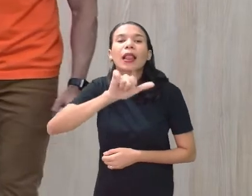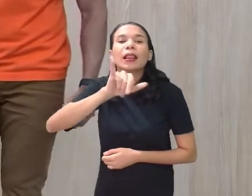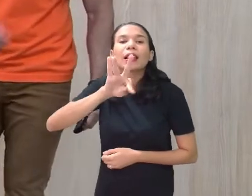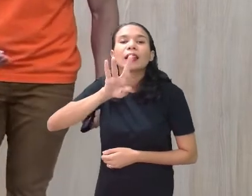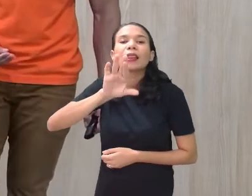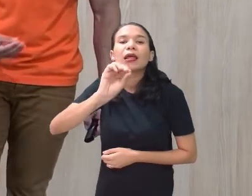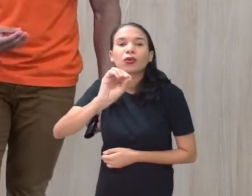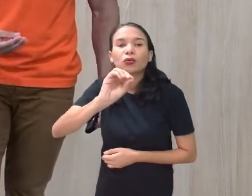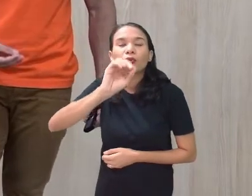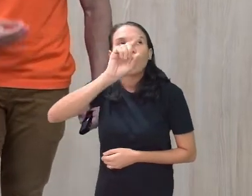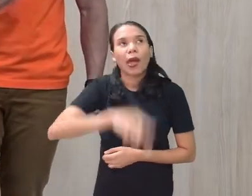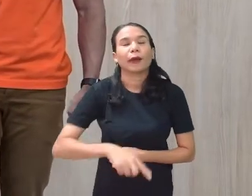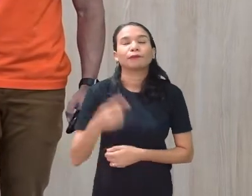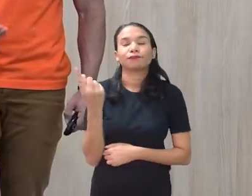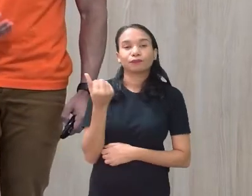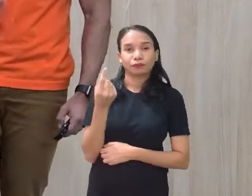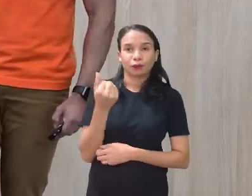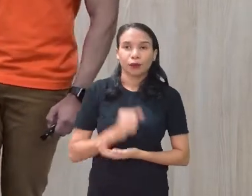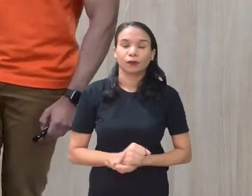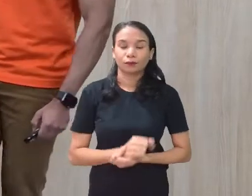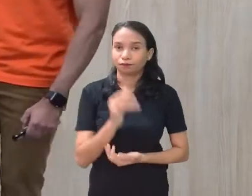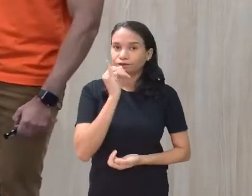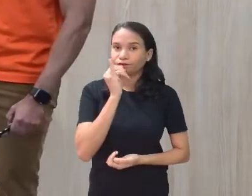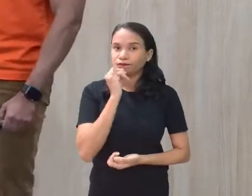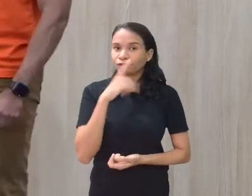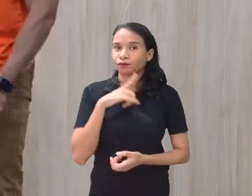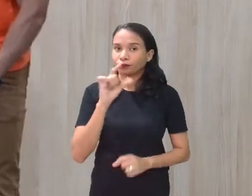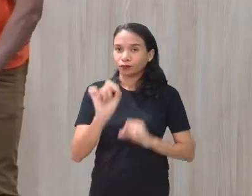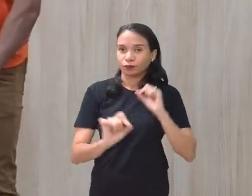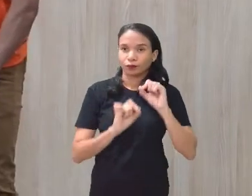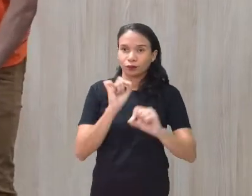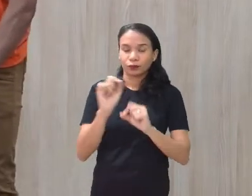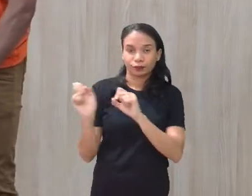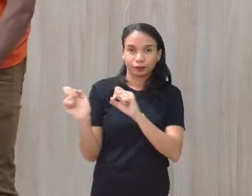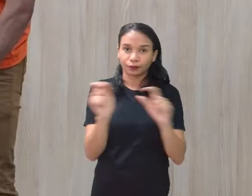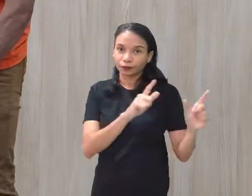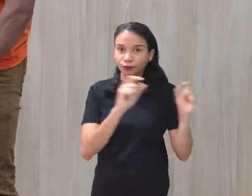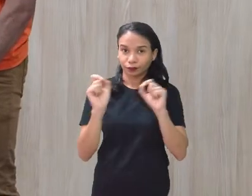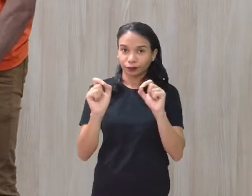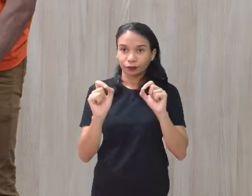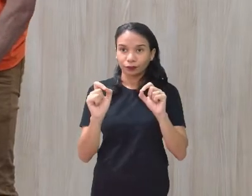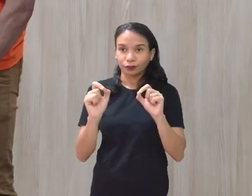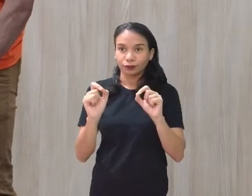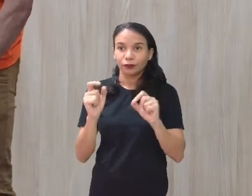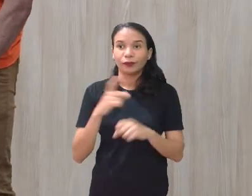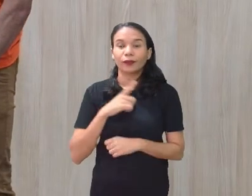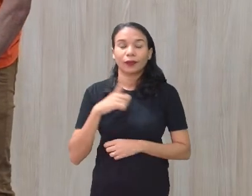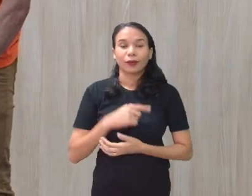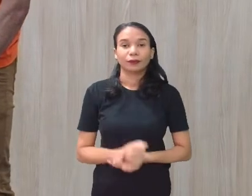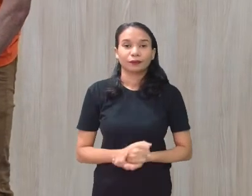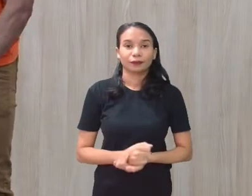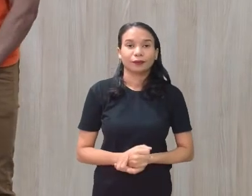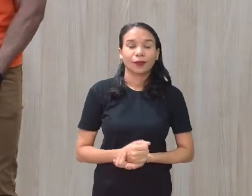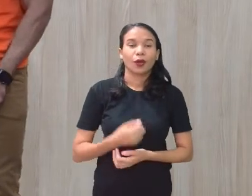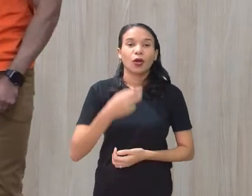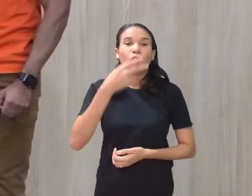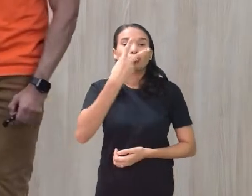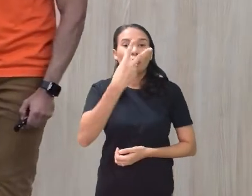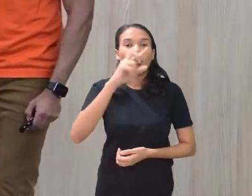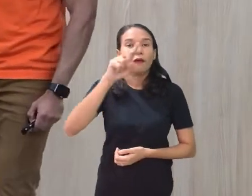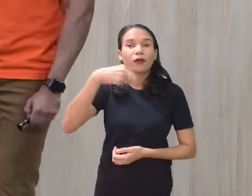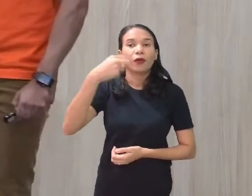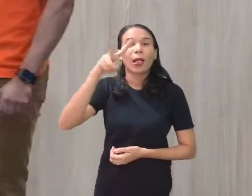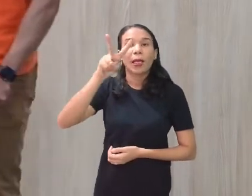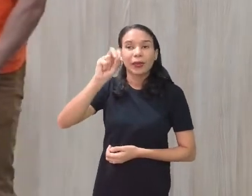fosse dinheiro. Então eu tenho aqui, por exemplo, vamos passar aqui, né? Eu tenho aqui, ó, R$